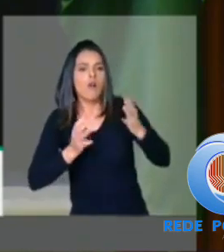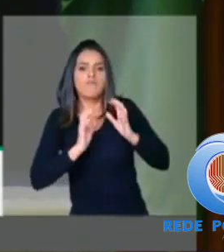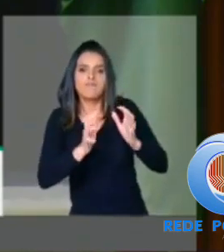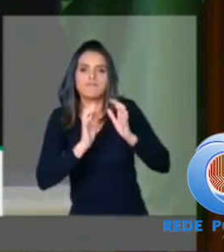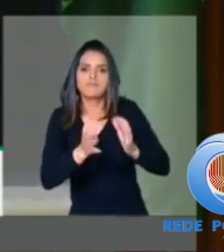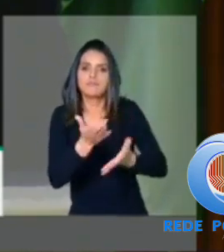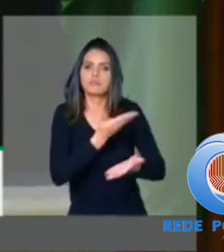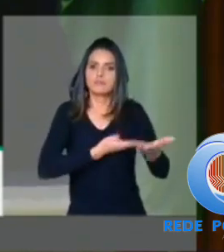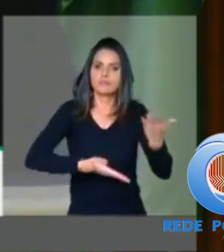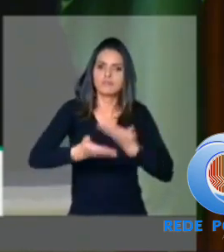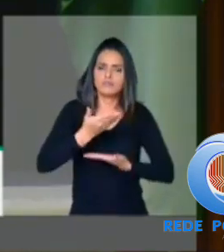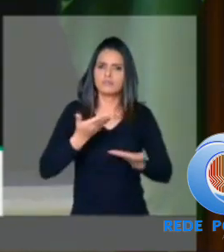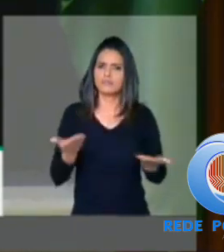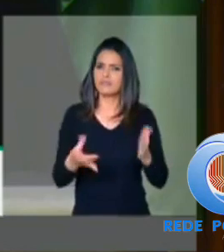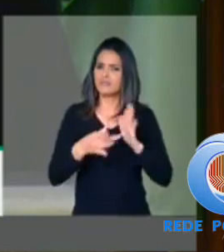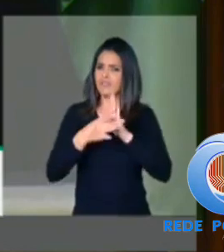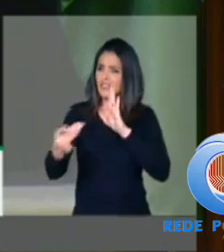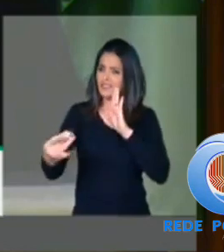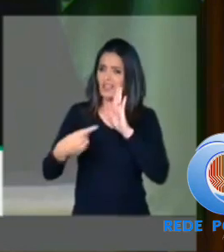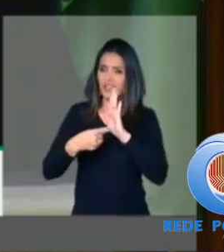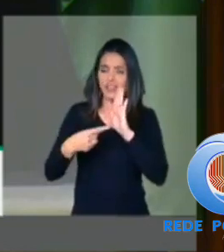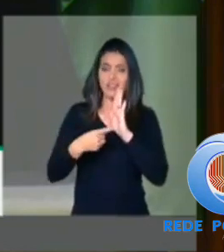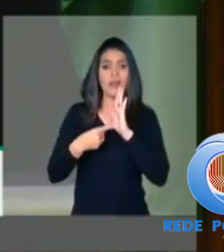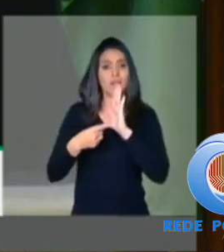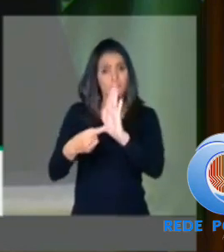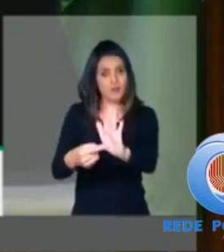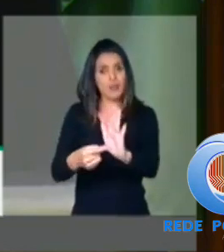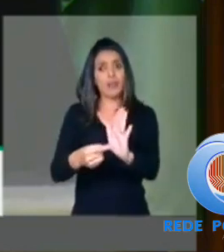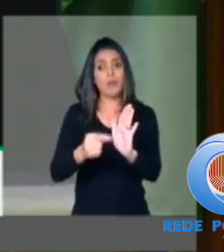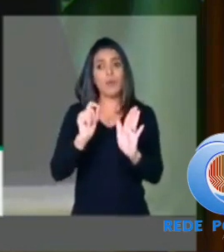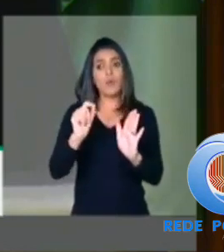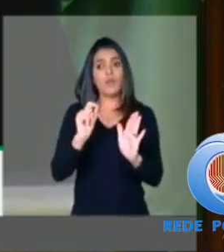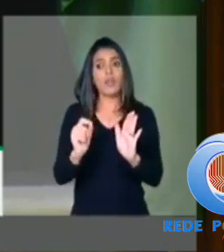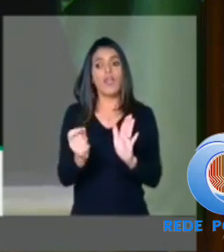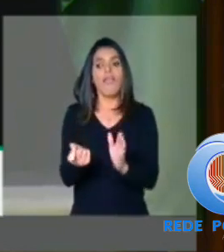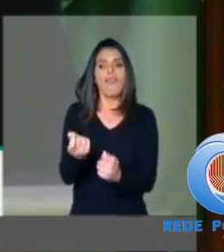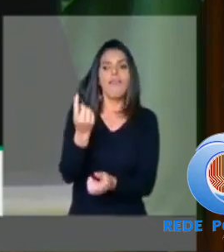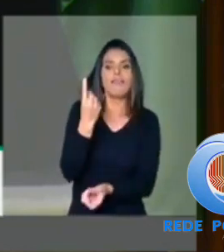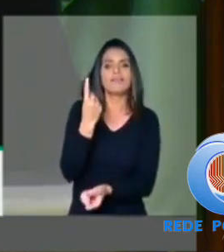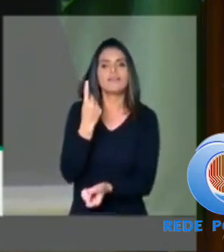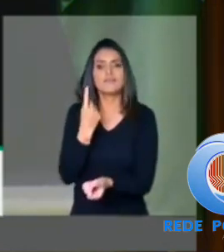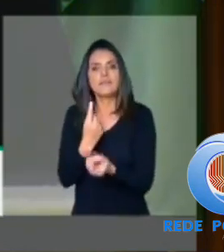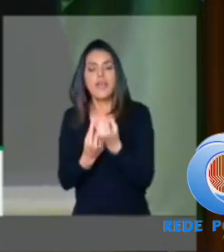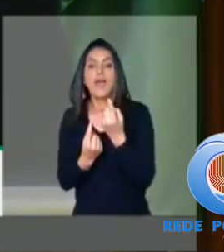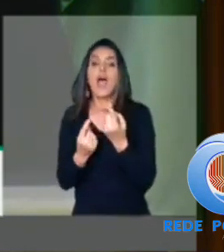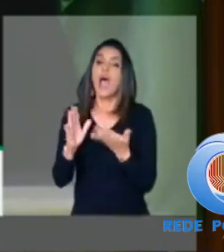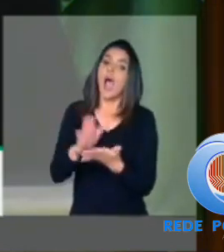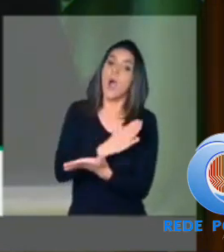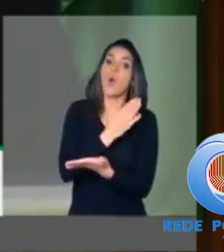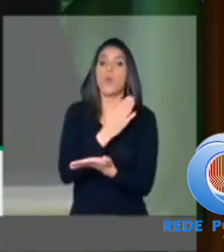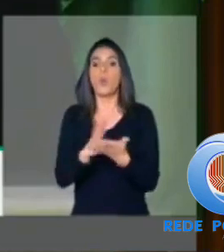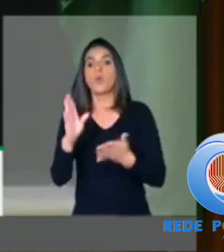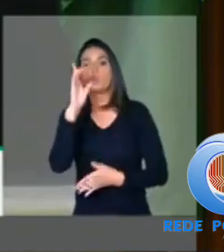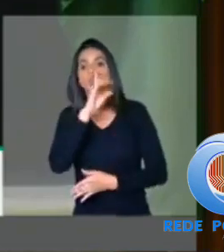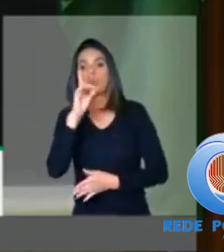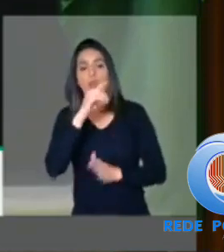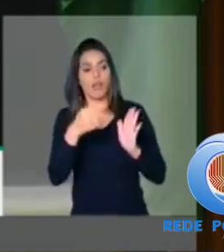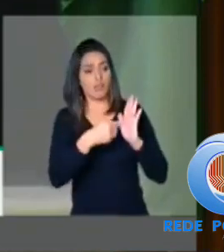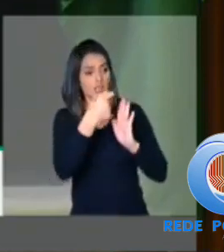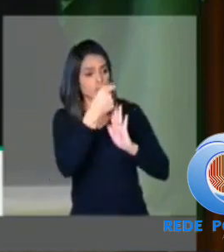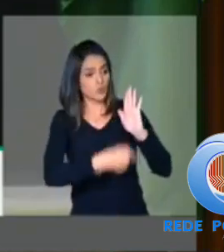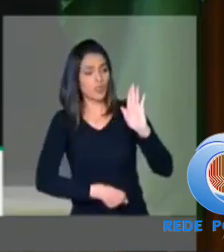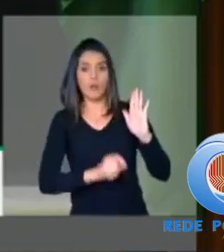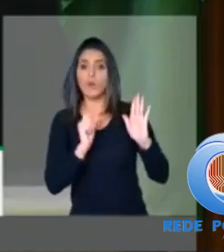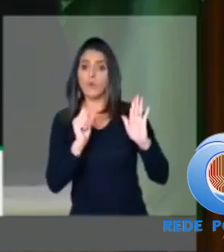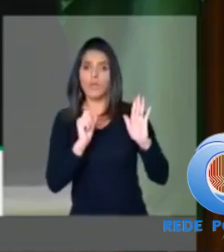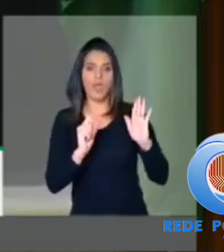Inclusive, nós apresentamos o destaque para fazer exatamente a exceção dos domingos. Aqui não. Qual era o espírito